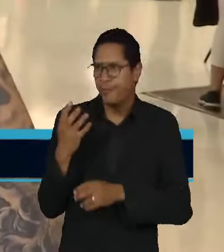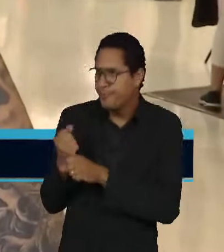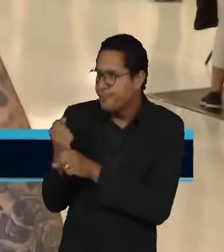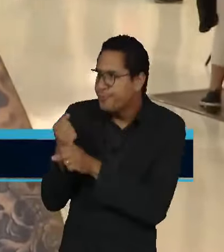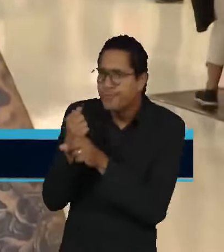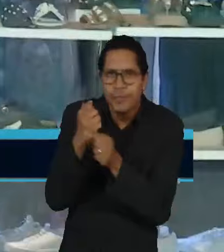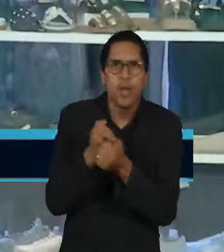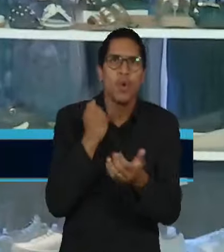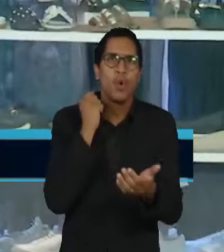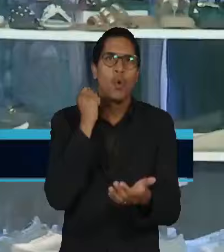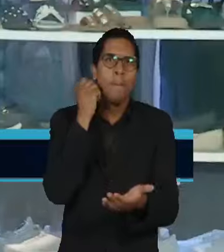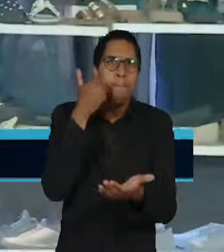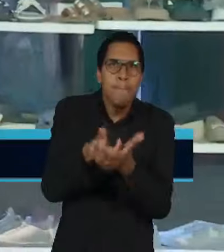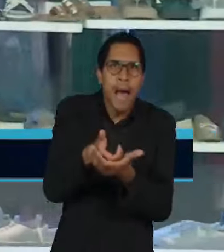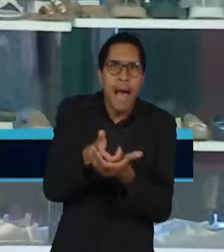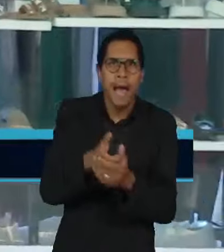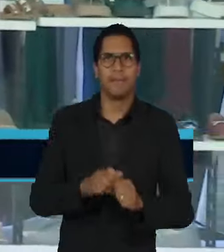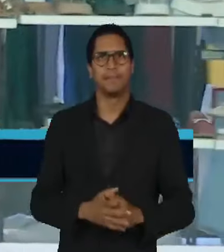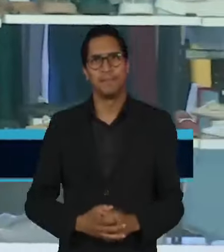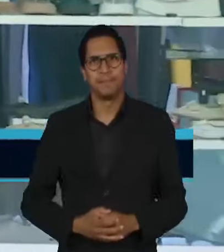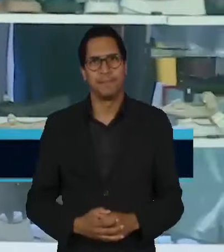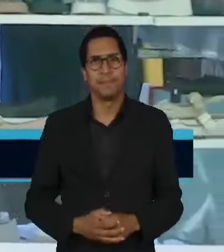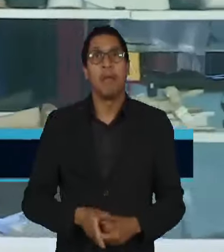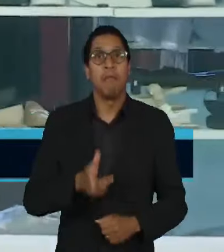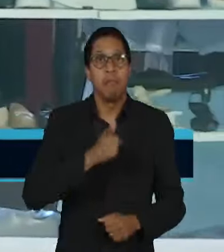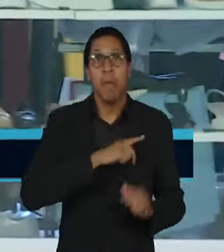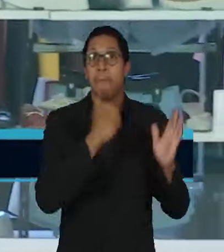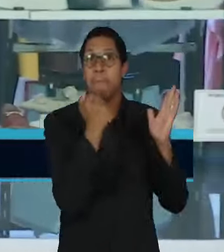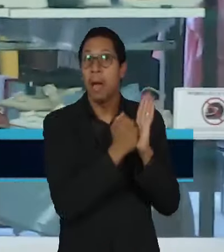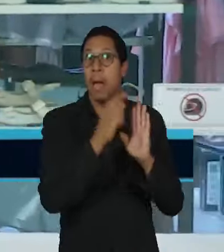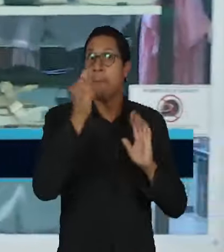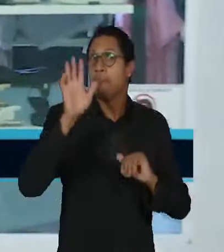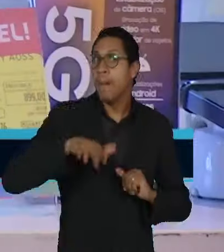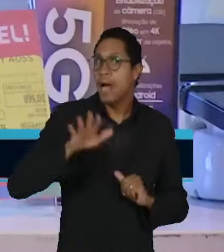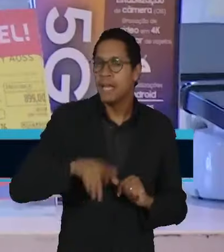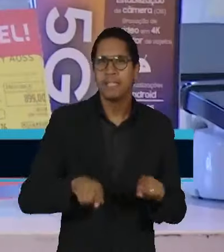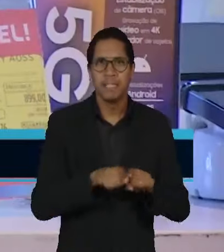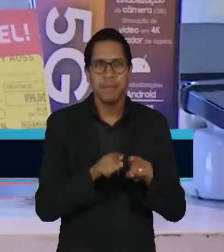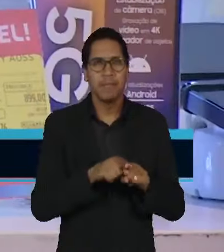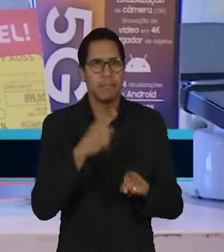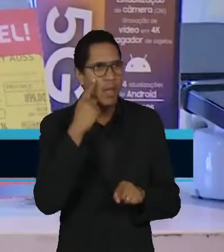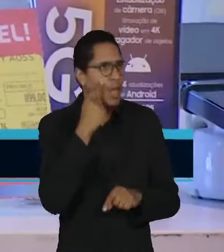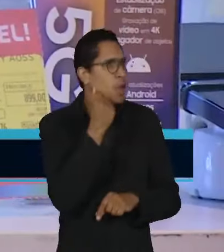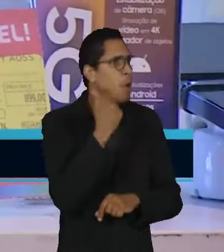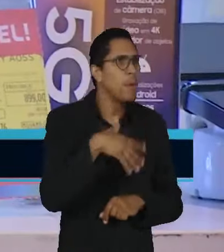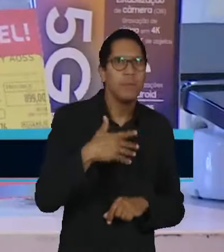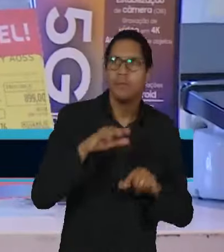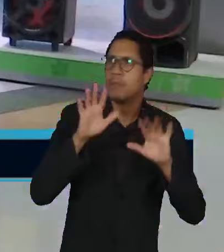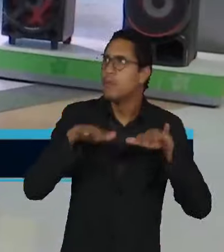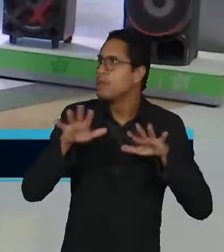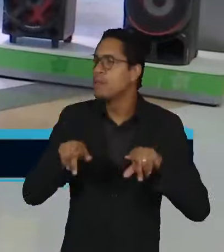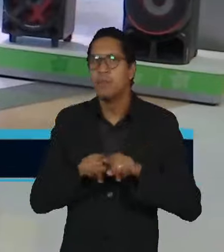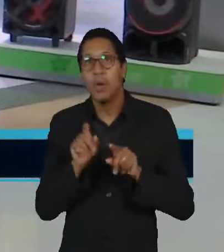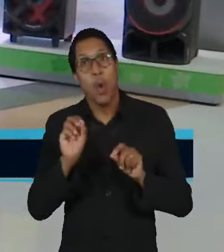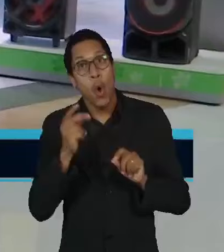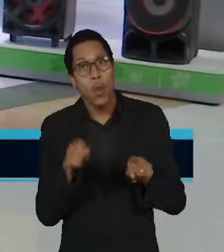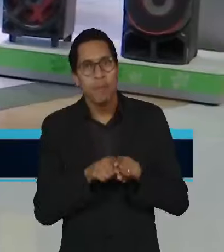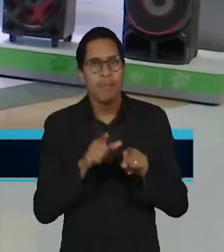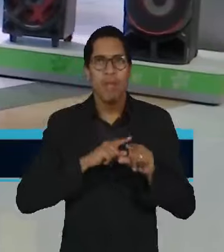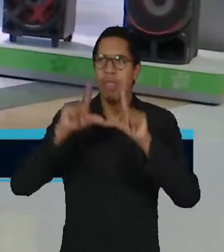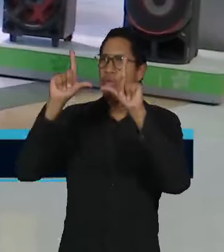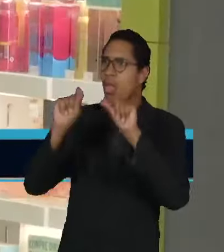e compro à vista. Recorrer a marcas mais baratas e às promoções, ou comprar apenas quando as